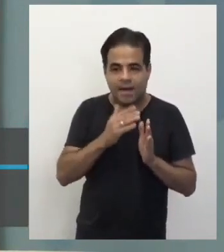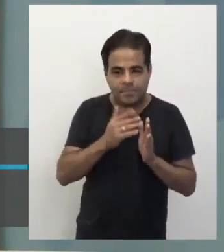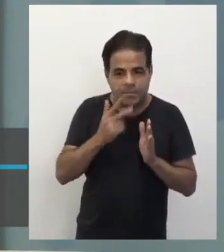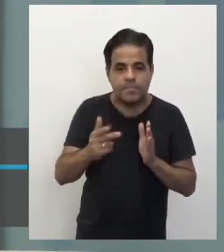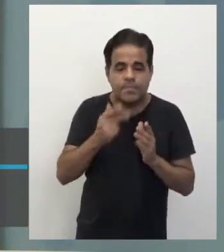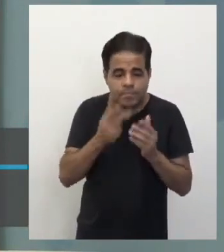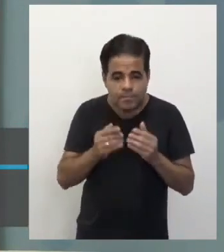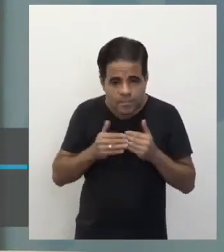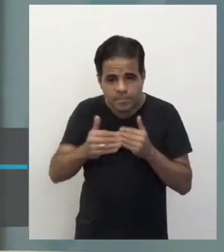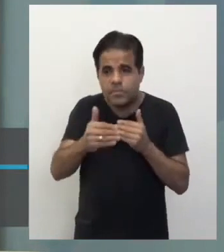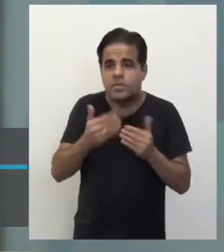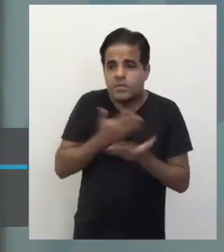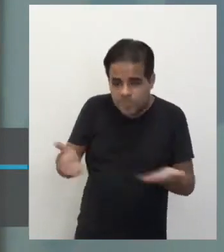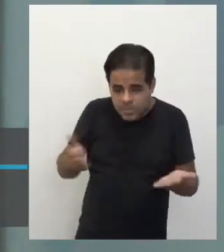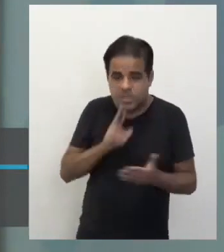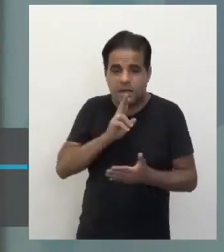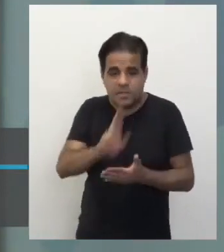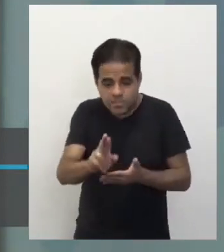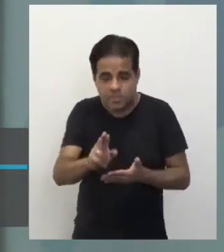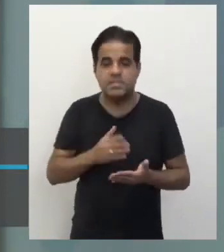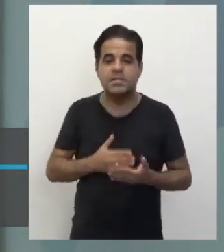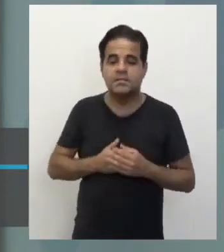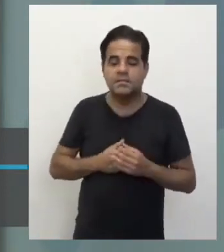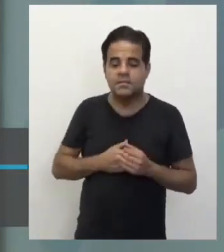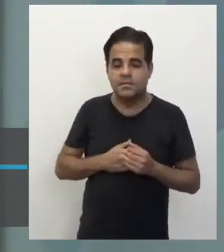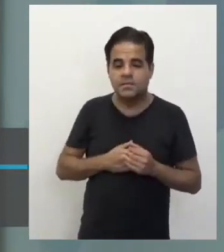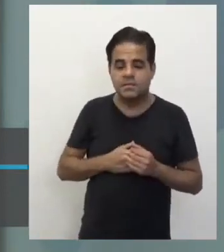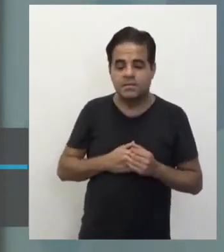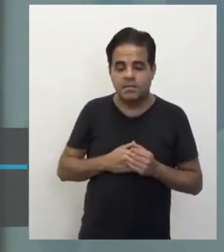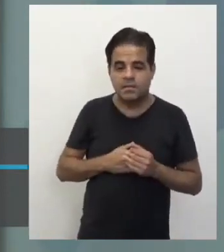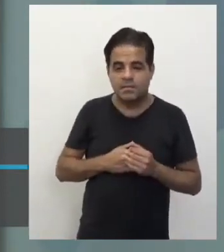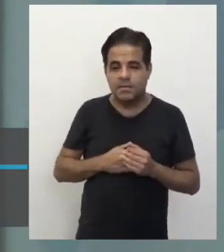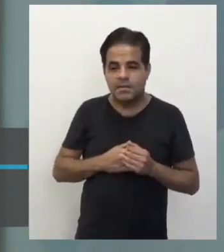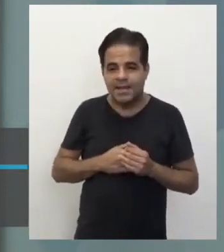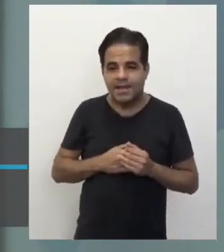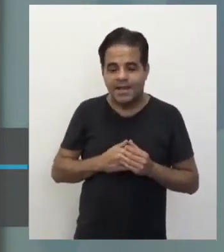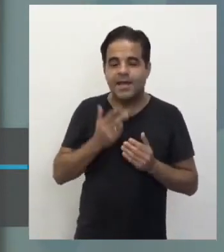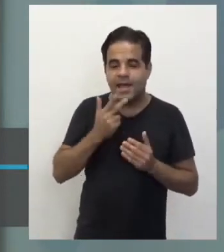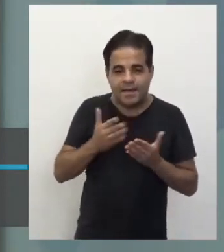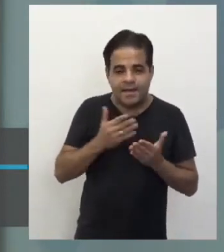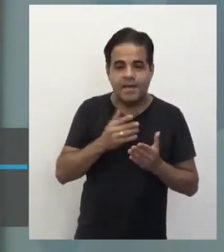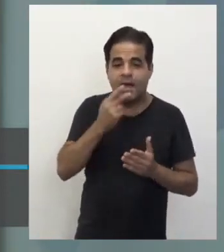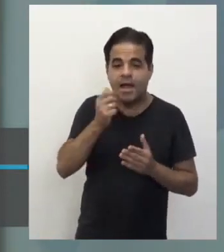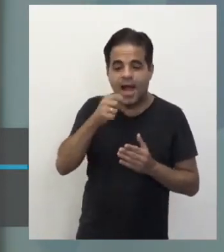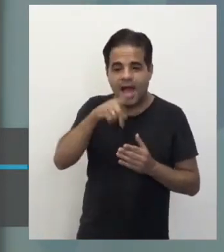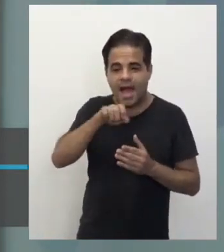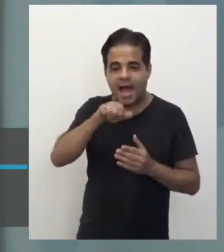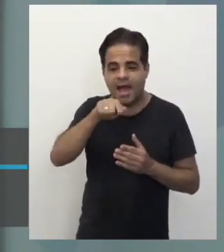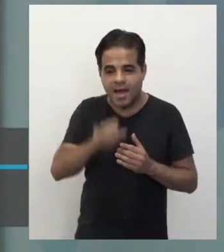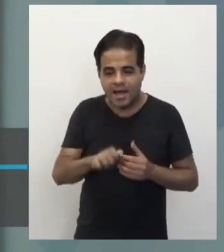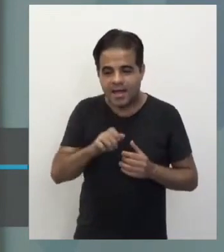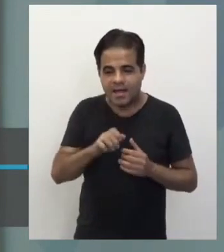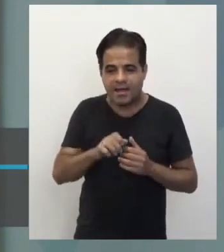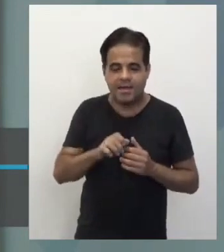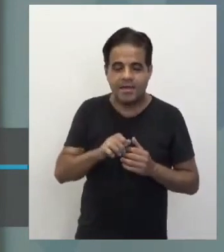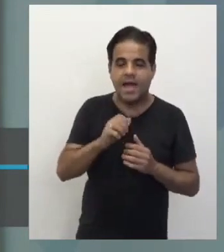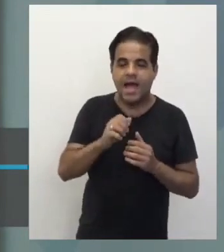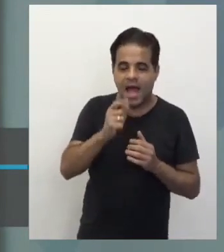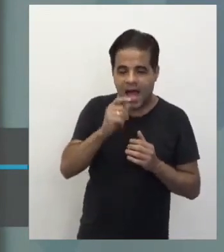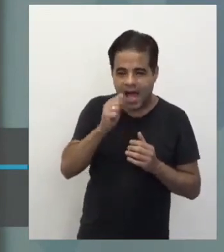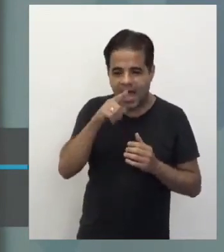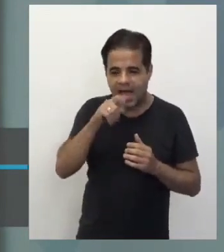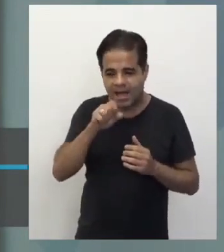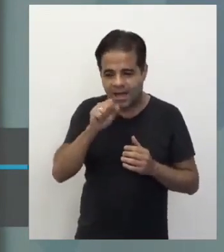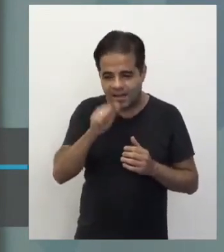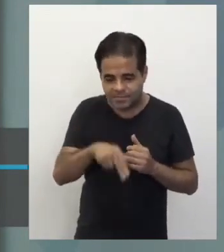porque é uma... Olha, eu tinha perdido a resposta, mas eu achei agora. Pro Tatiane, aluno Anderson, Escola Nantala, porque é